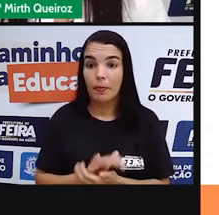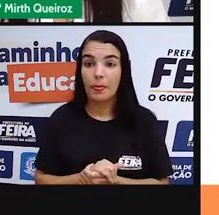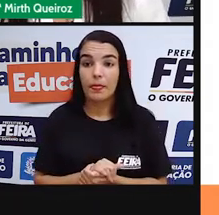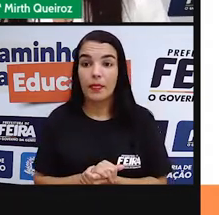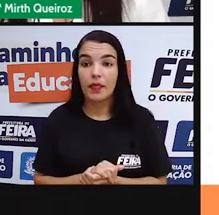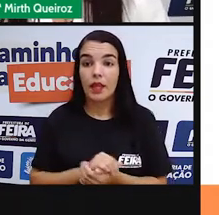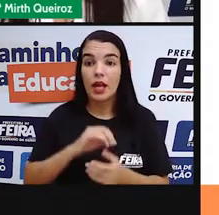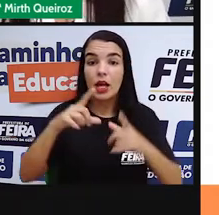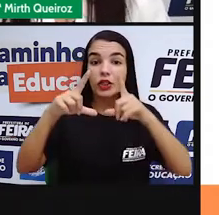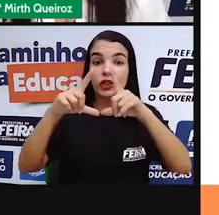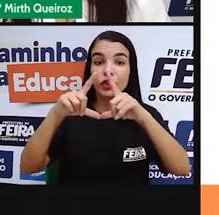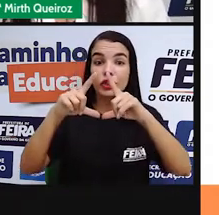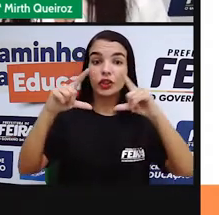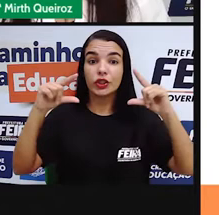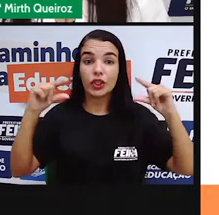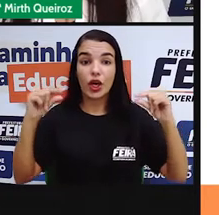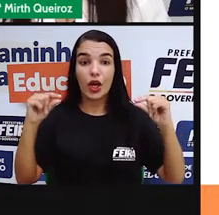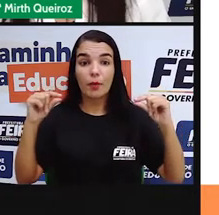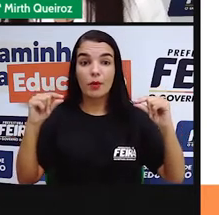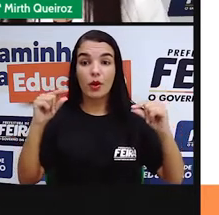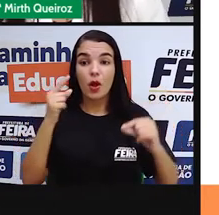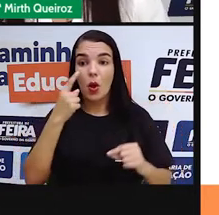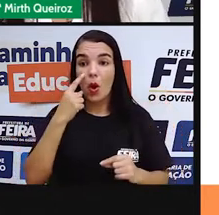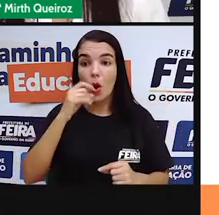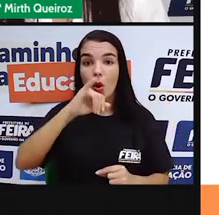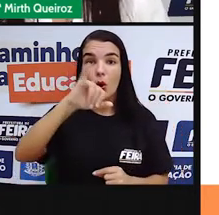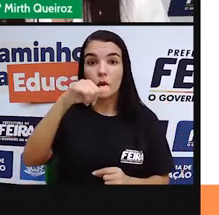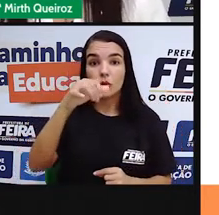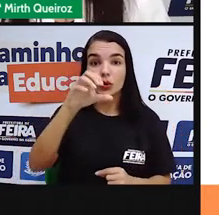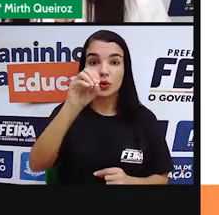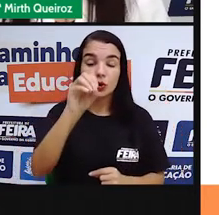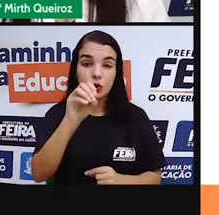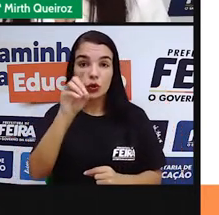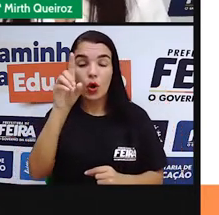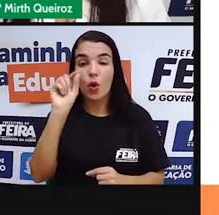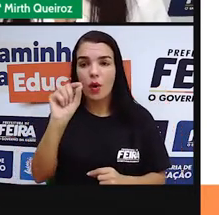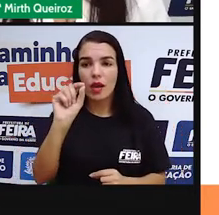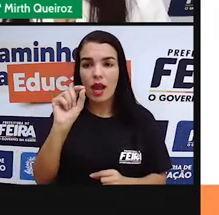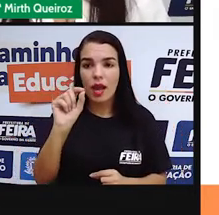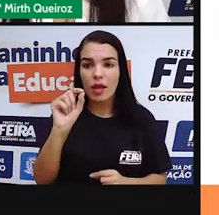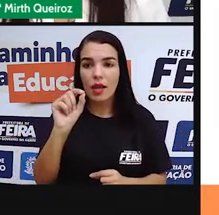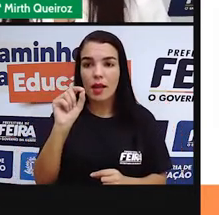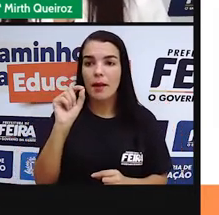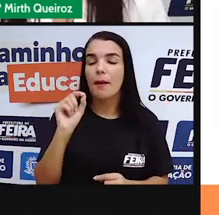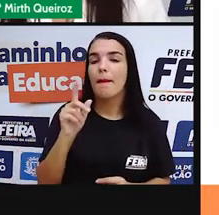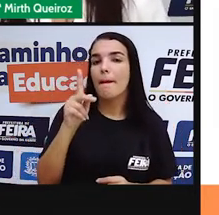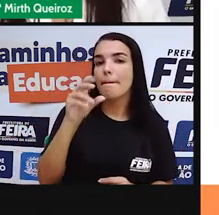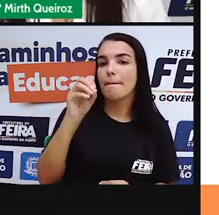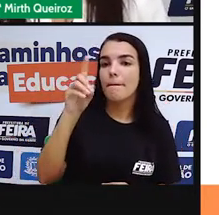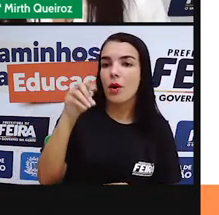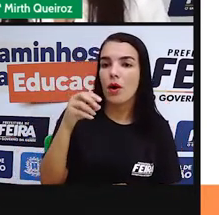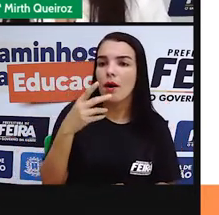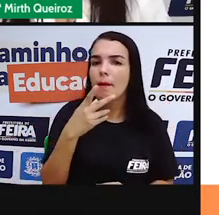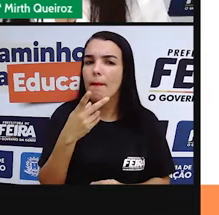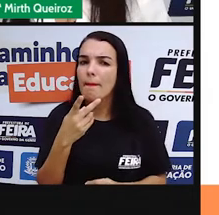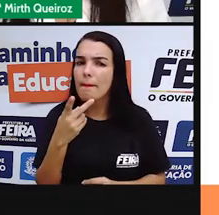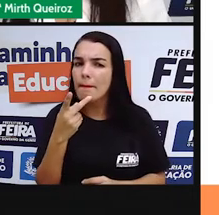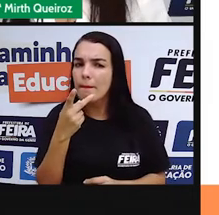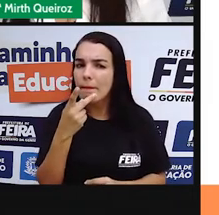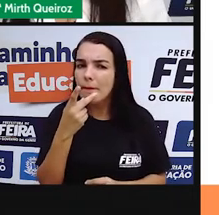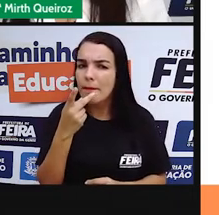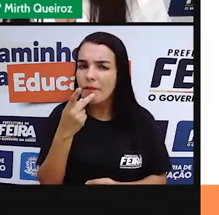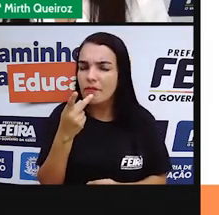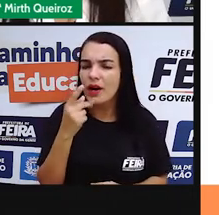aí japonesa, que é o Jokenpô. O Jokenpô é muito popular neste país. As